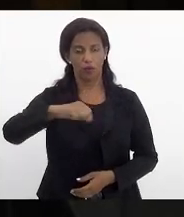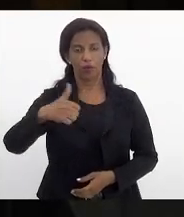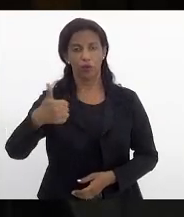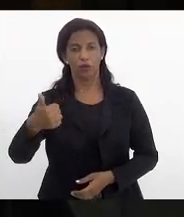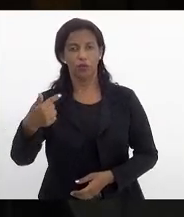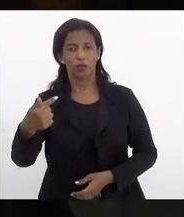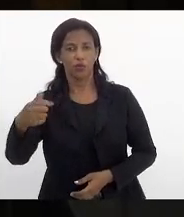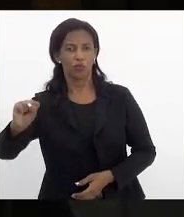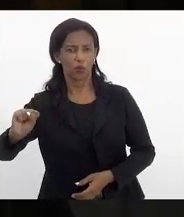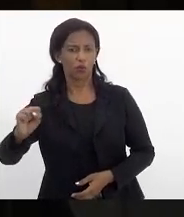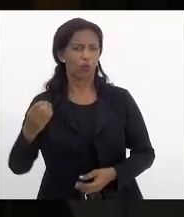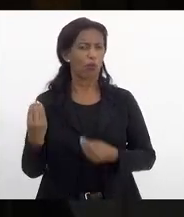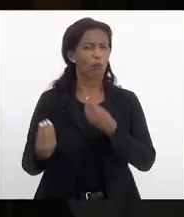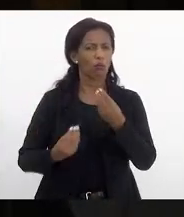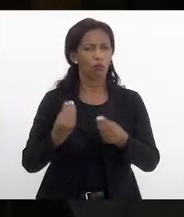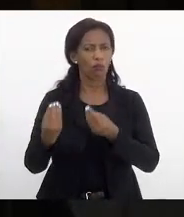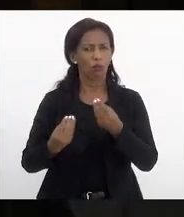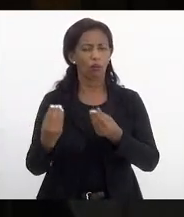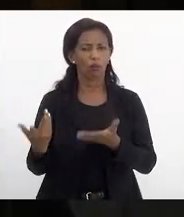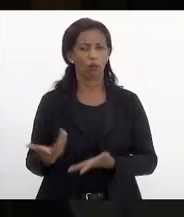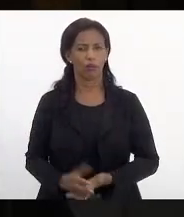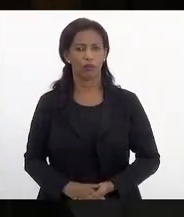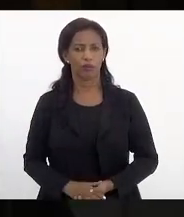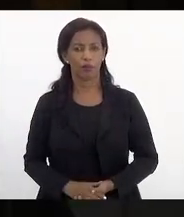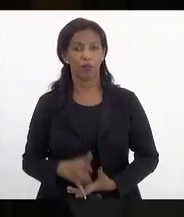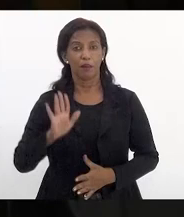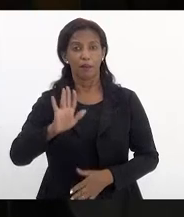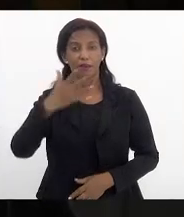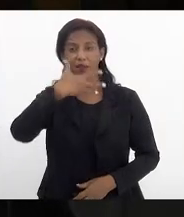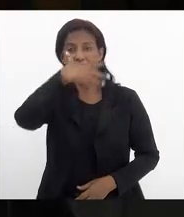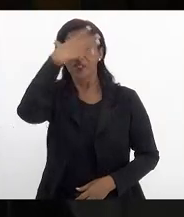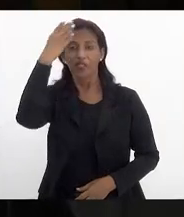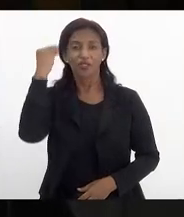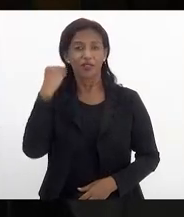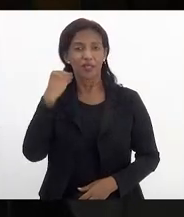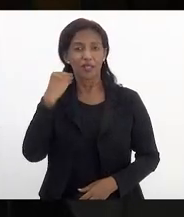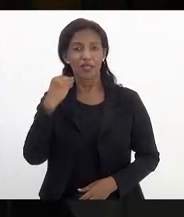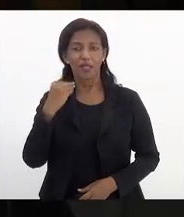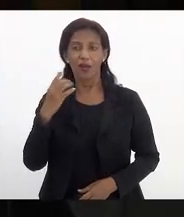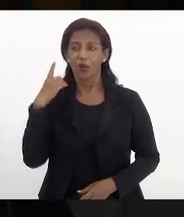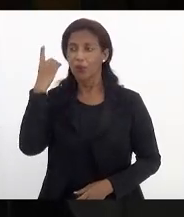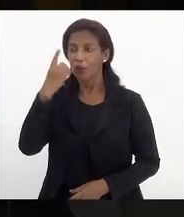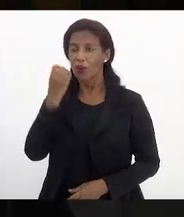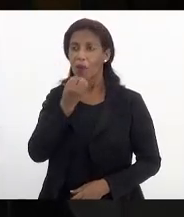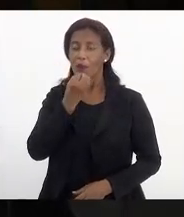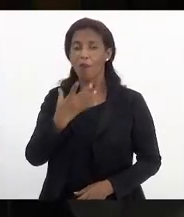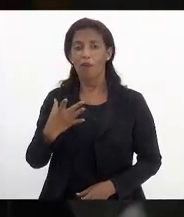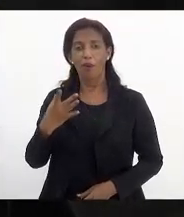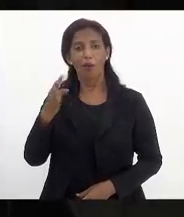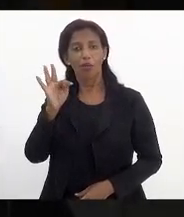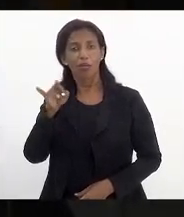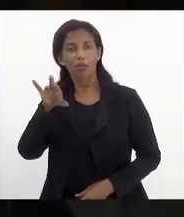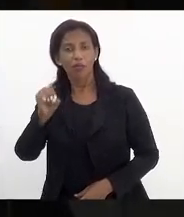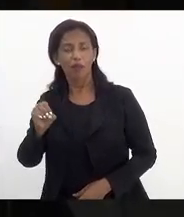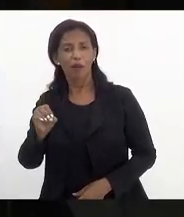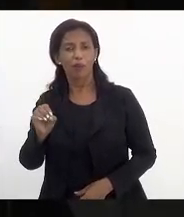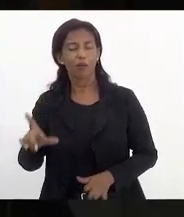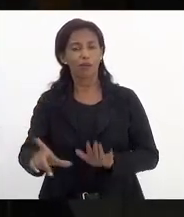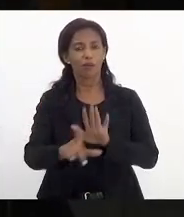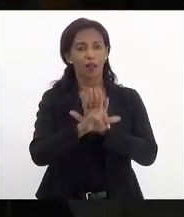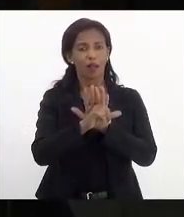como tinham que fazer. Mas esqueceram, deputado Bom Tempo, da Lei Complementar